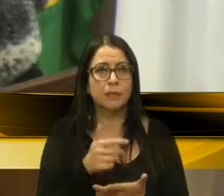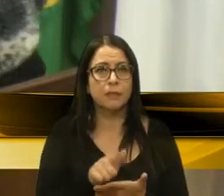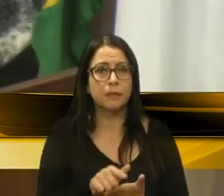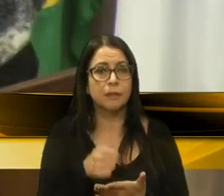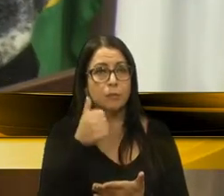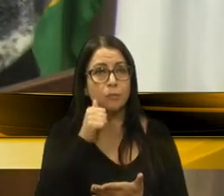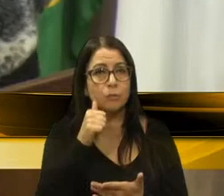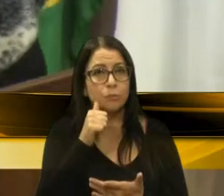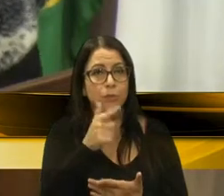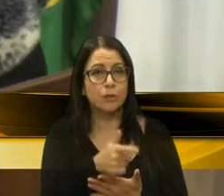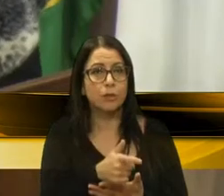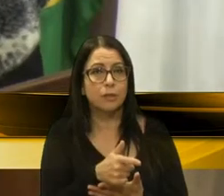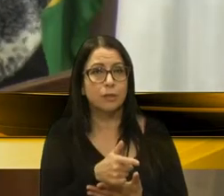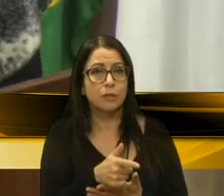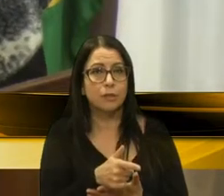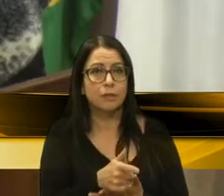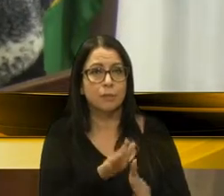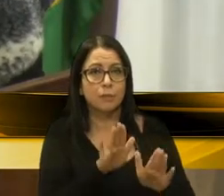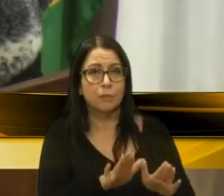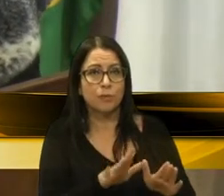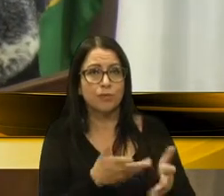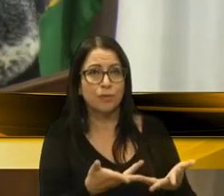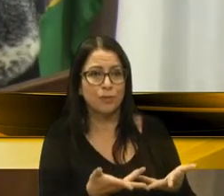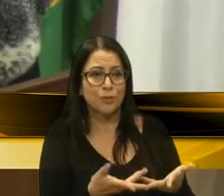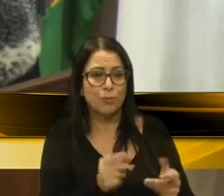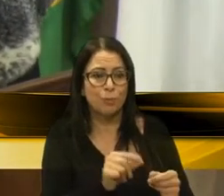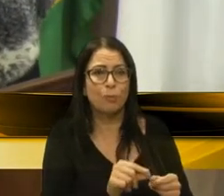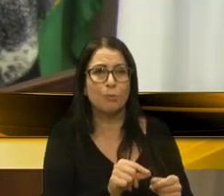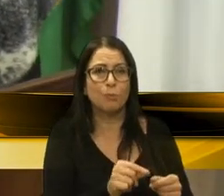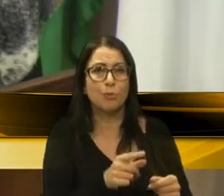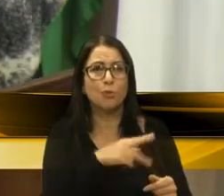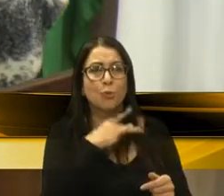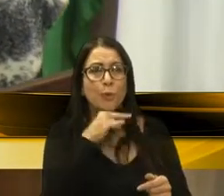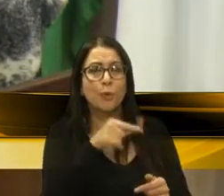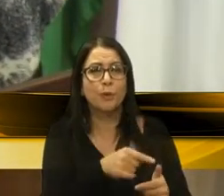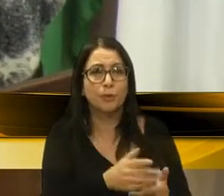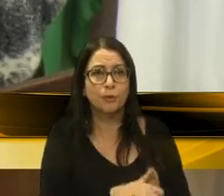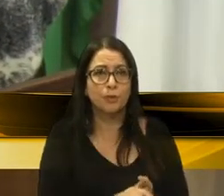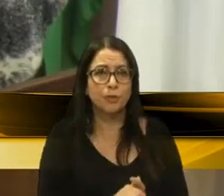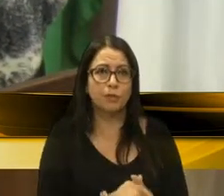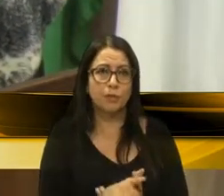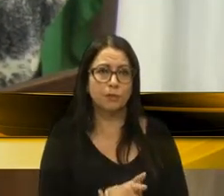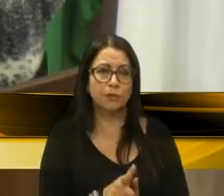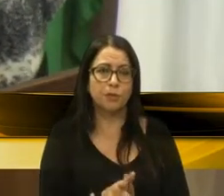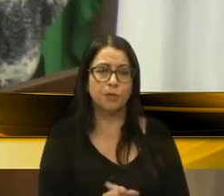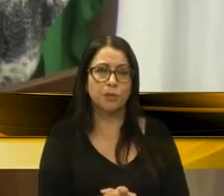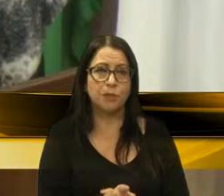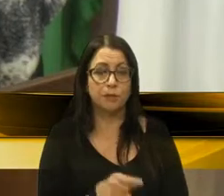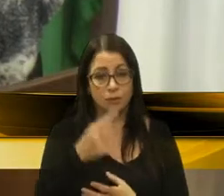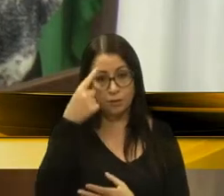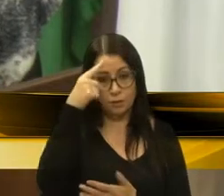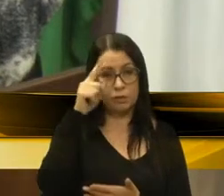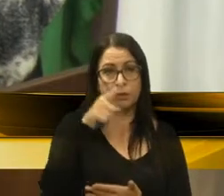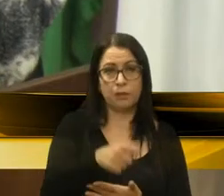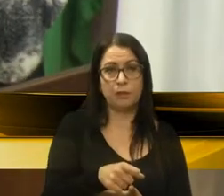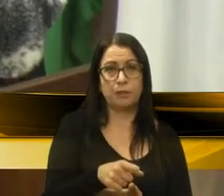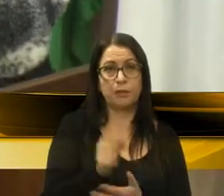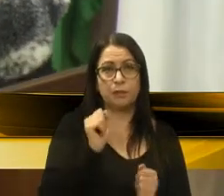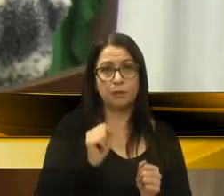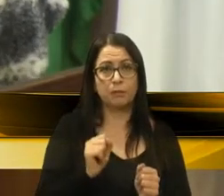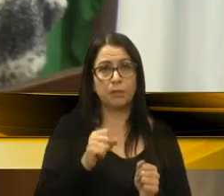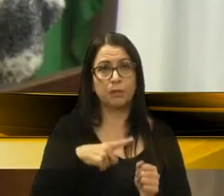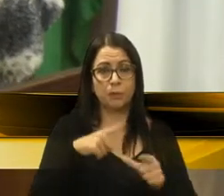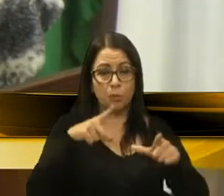que estão colocadas de uma forma muito precária ali. Então, a ideia é que a gente possa ter